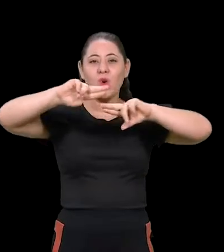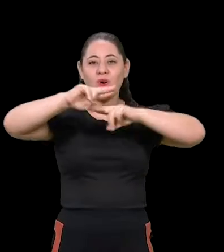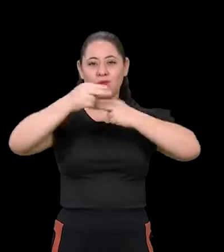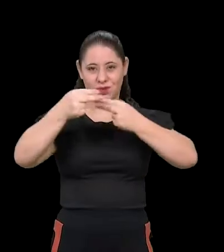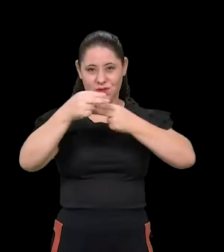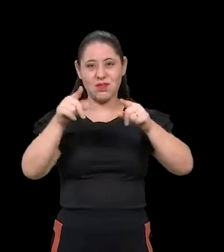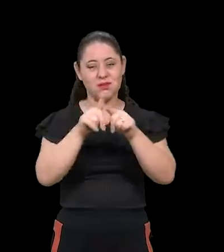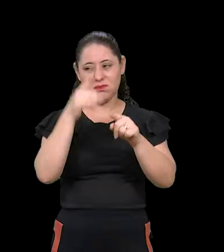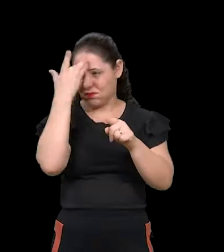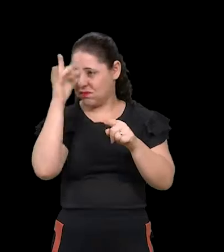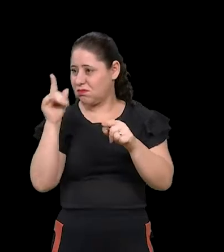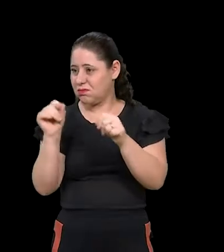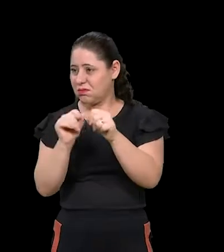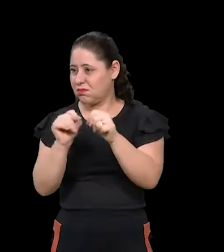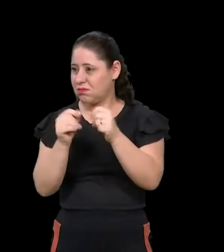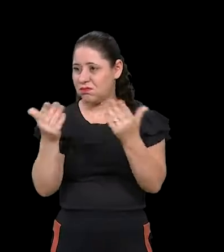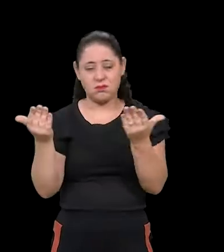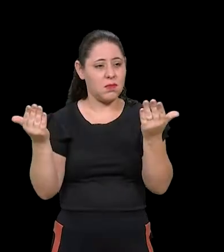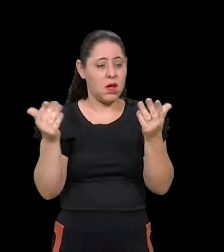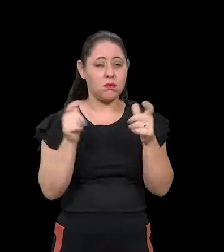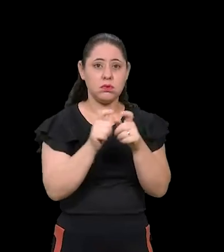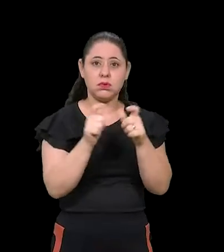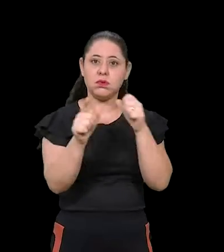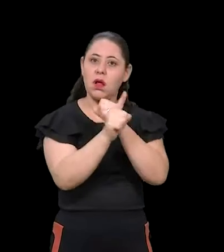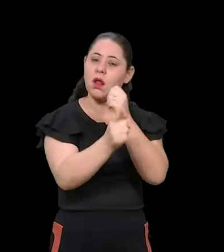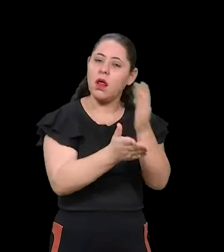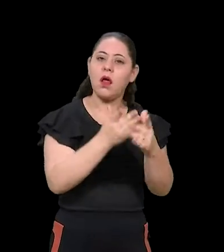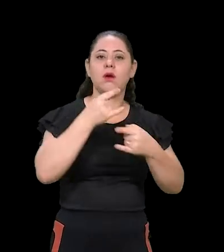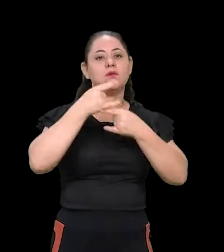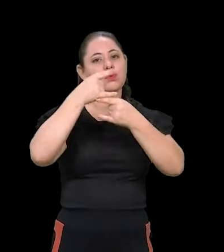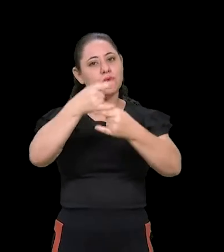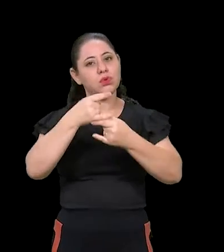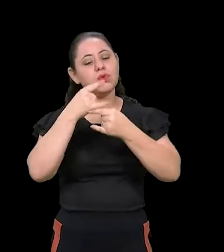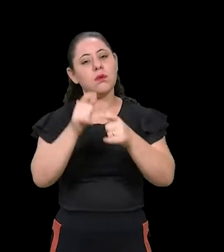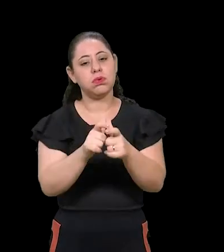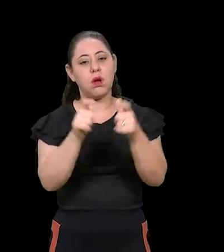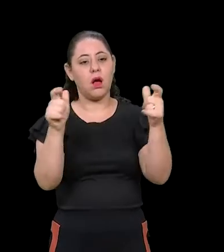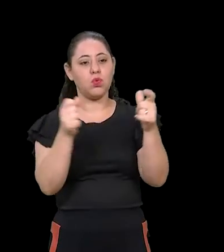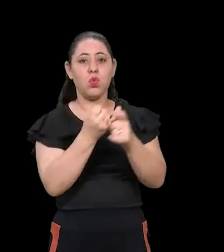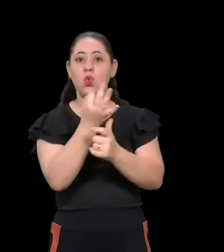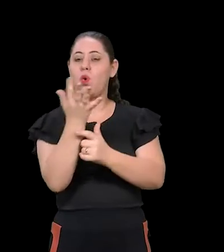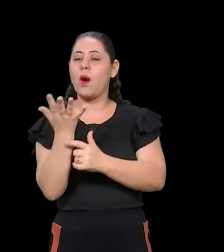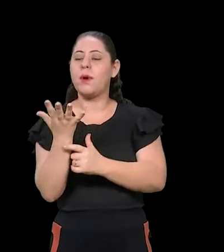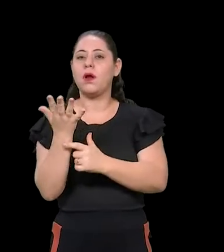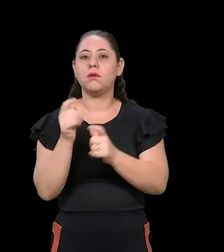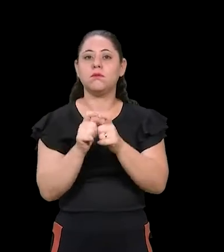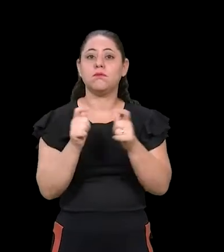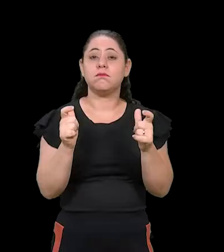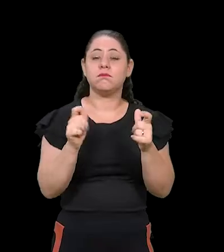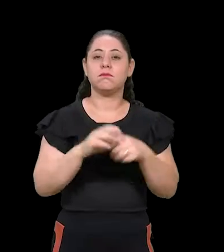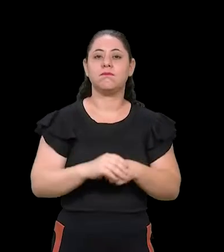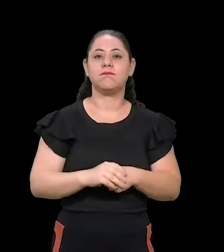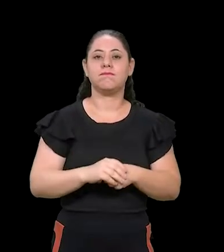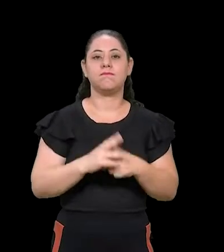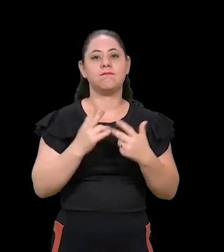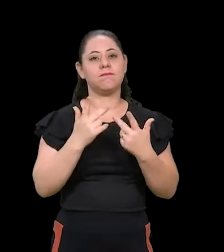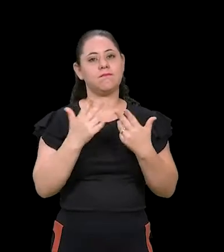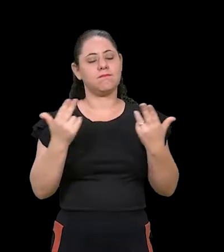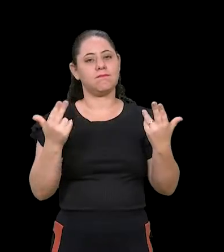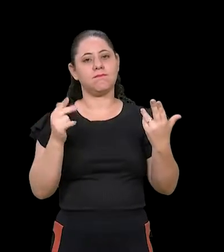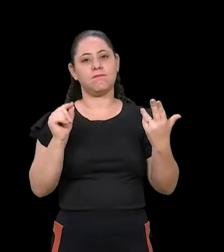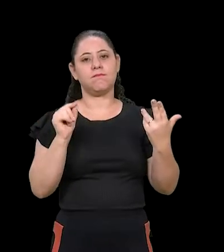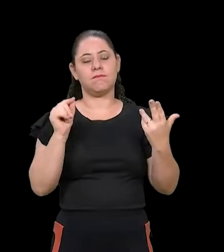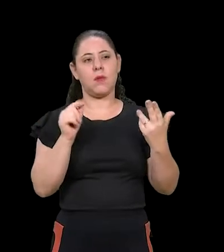aumentou muito o atendimento, apesar de remoto, mas aumentou demais o atendimento. E uma coisa que se aumenta a